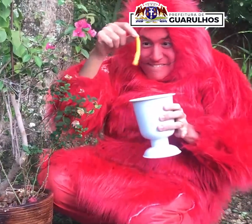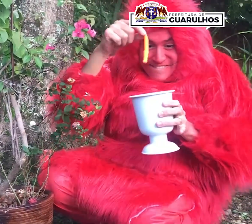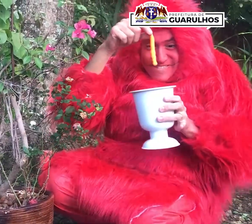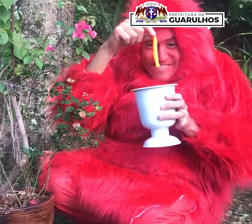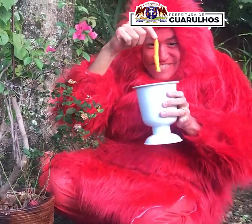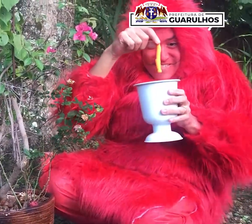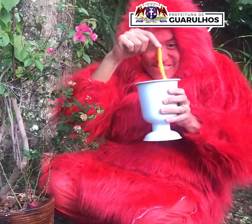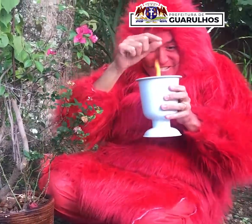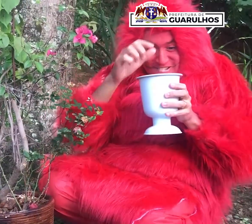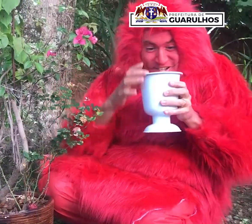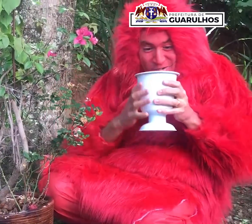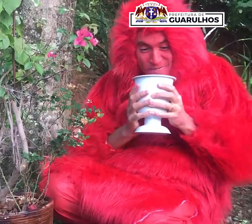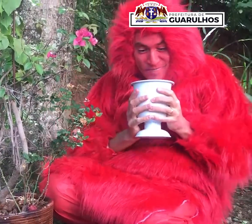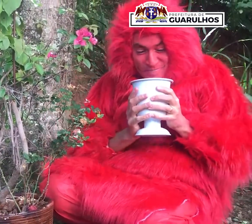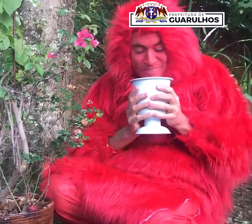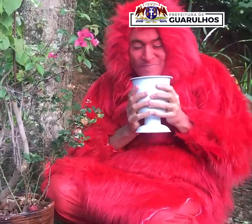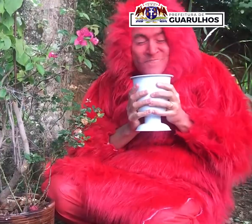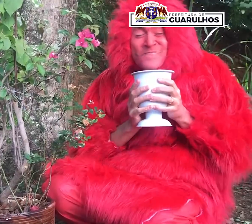Essa aqui.